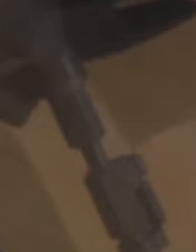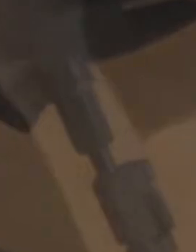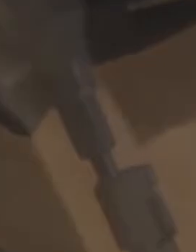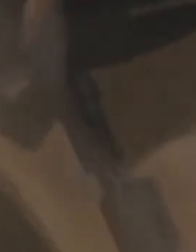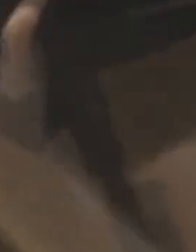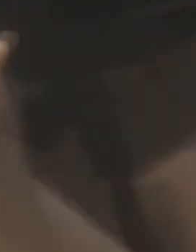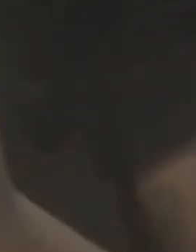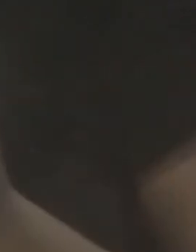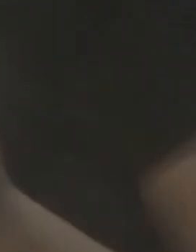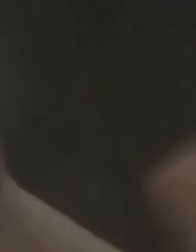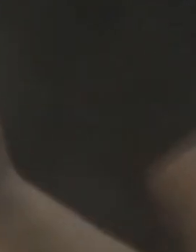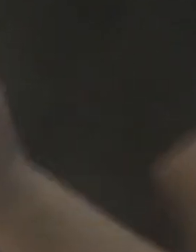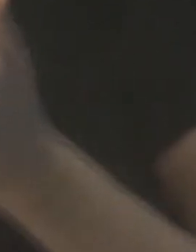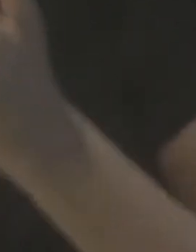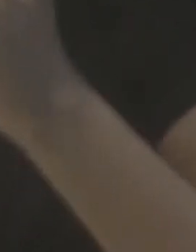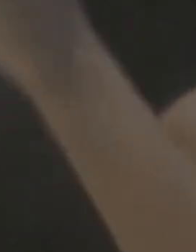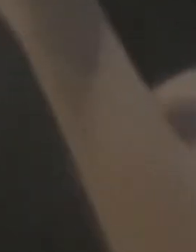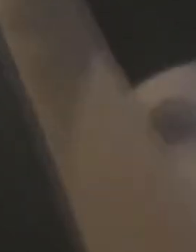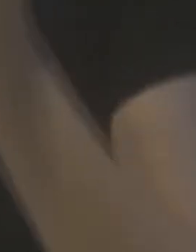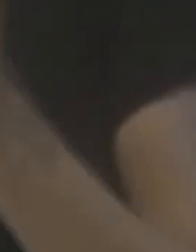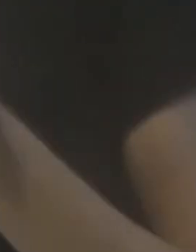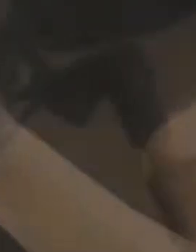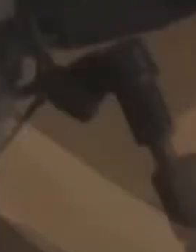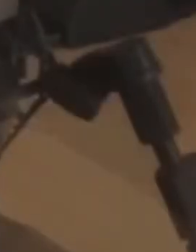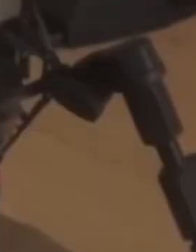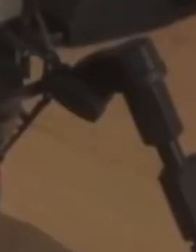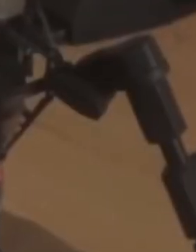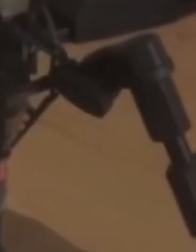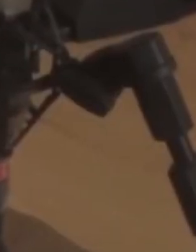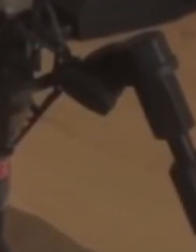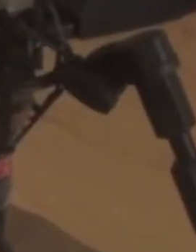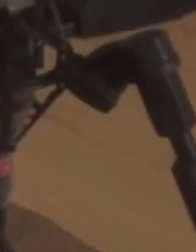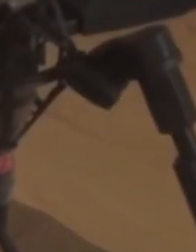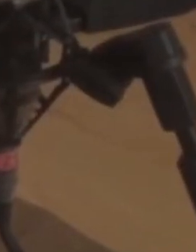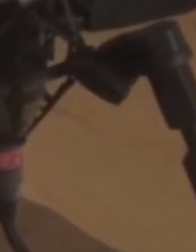tão profundo que a